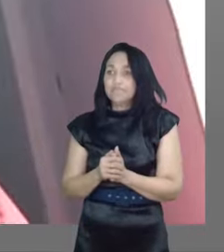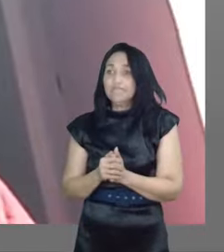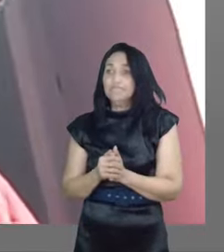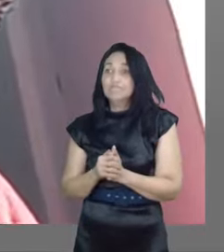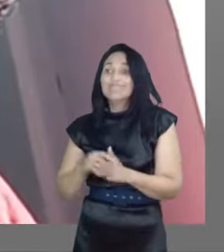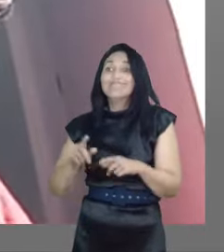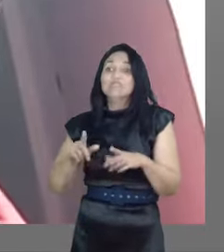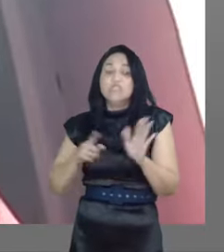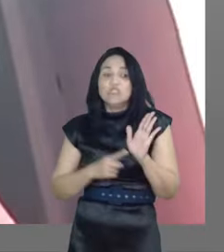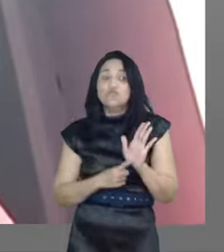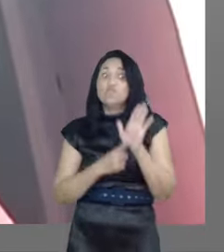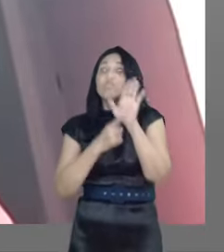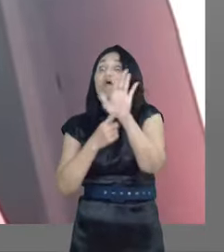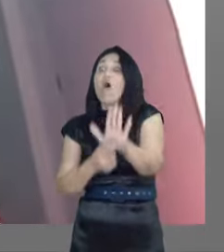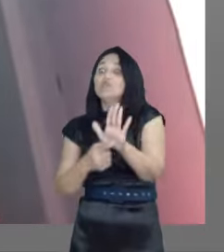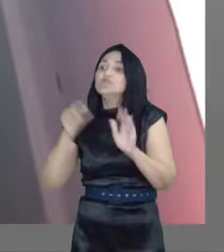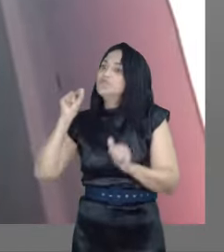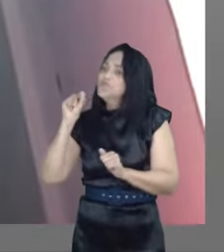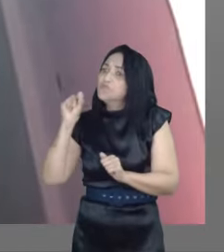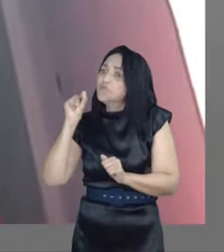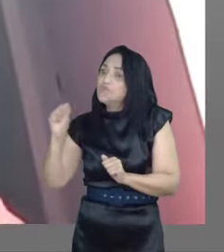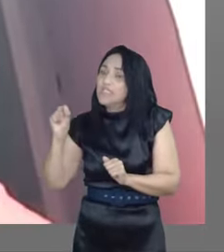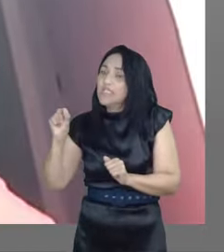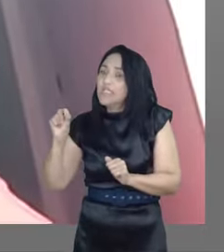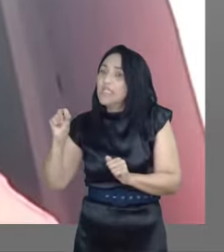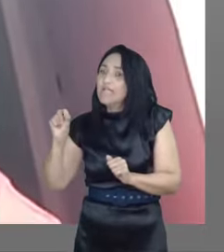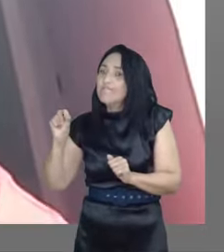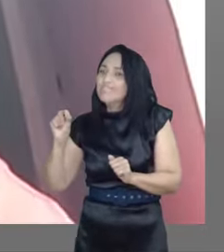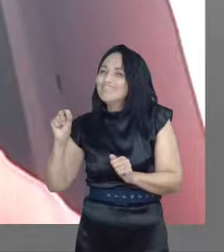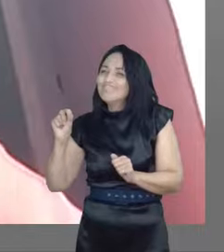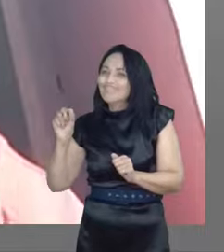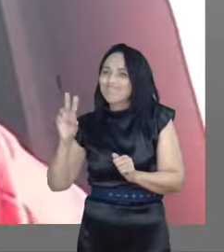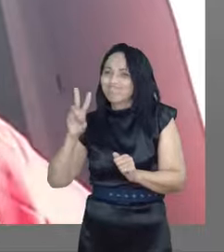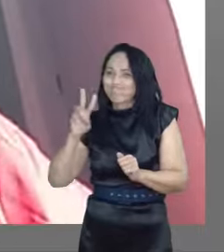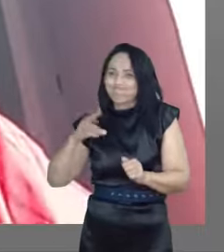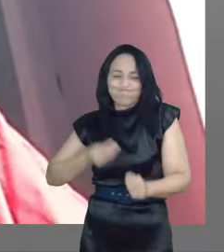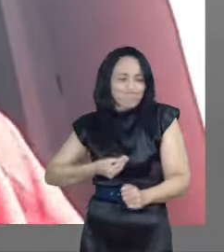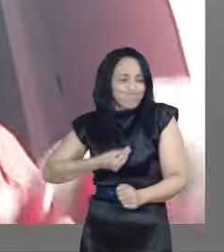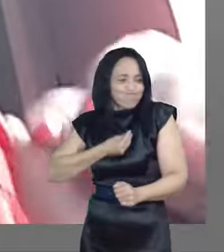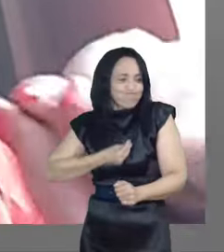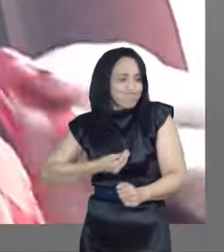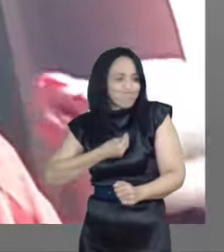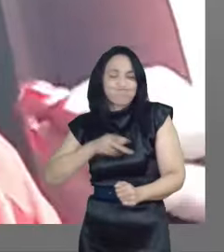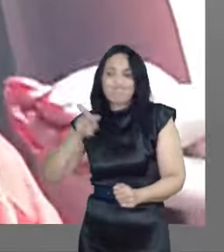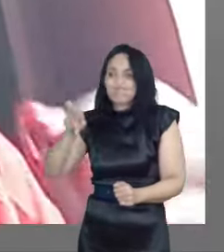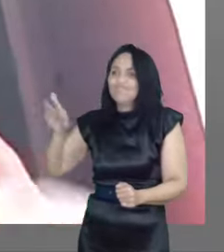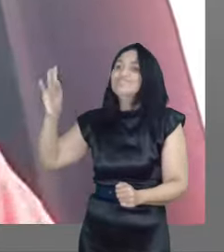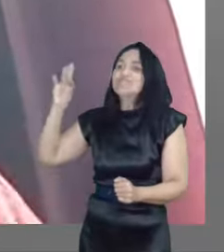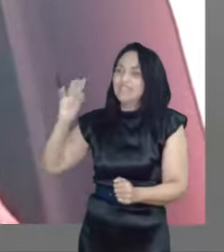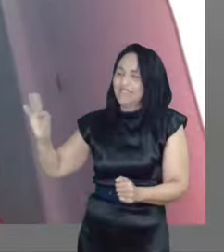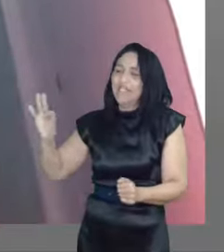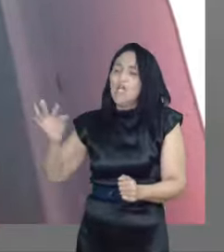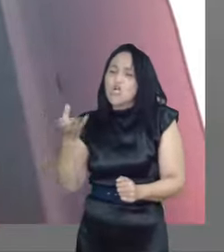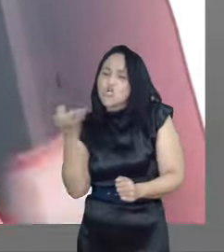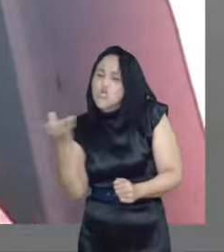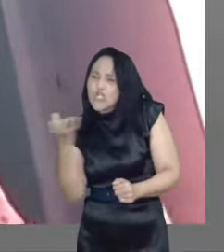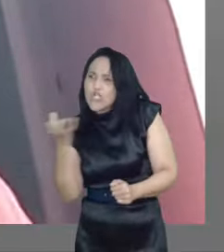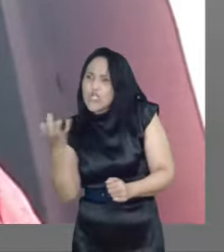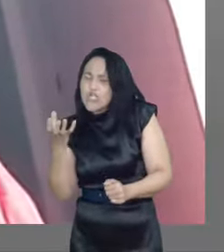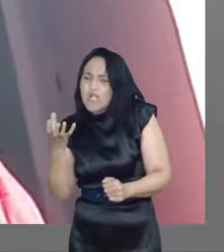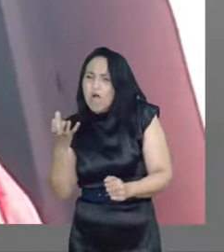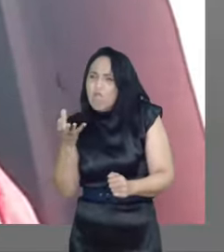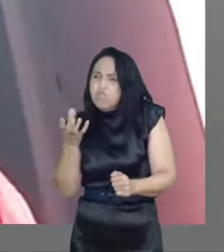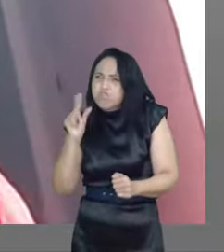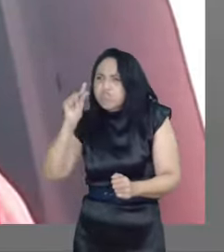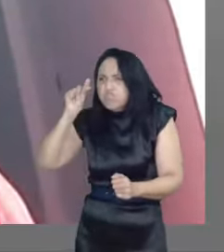isso demonstra, né, a vitalidade do PT. Eu só queria que a gente fosse mais organizadinho, porque a gente